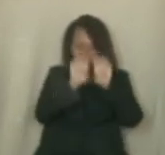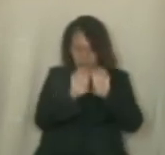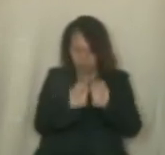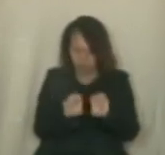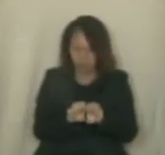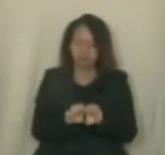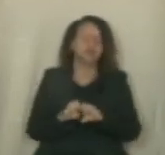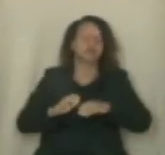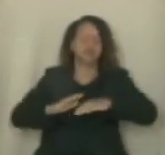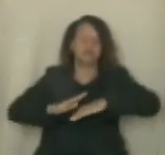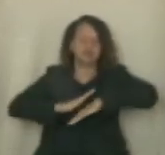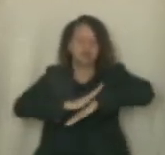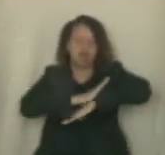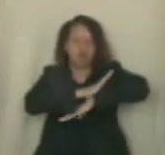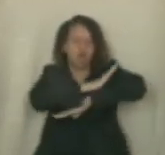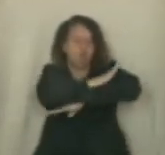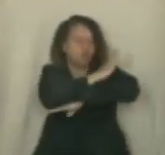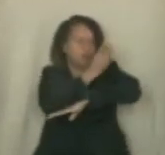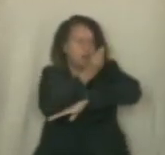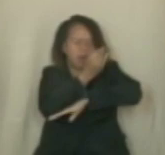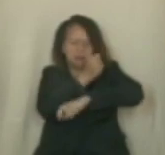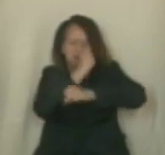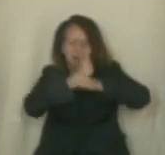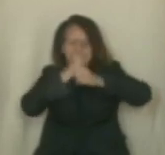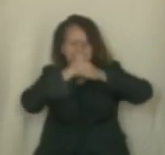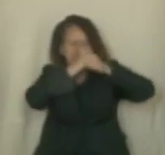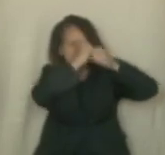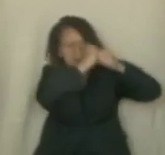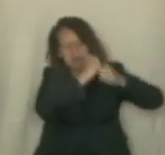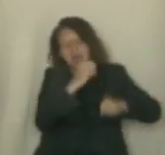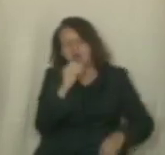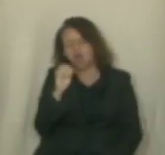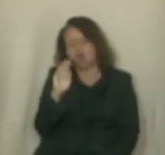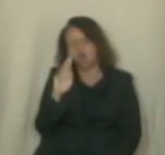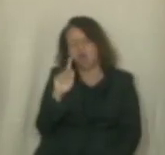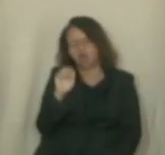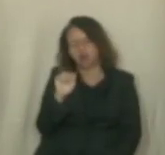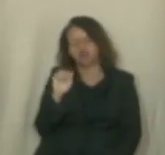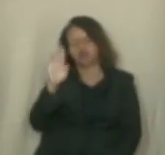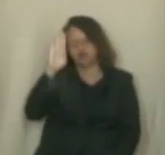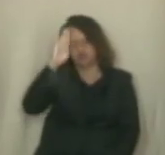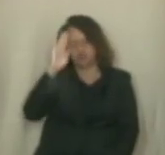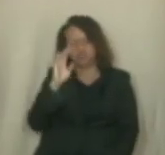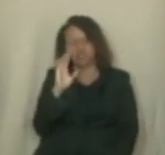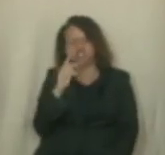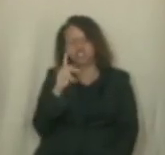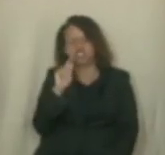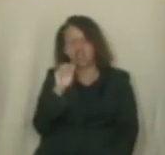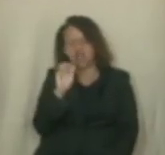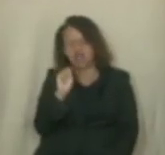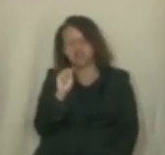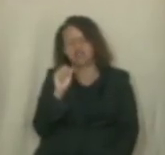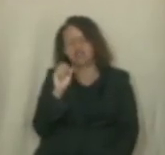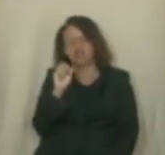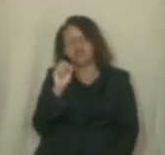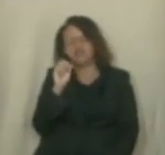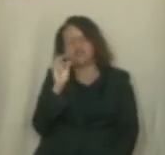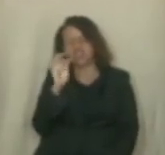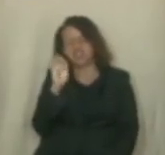em costas que a gente nunca pensava que fossem ser construídas, no Corro do Sargento, lá no Chagas Ferreira, lá no Corro do Alto dos